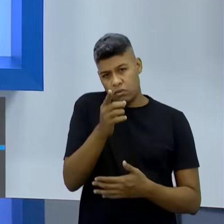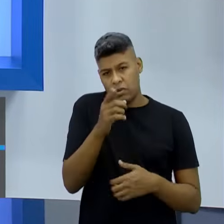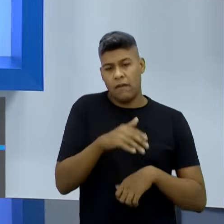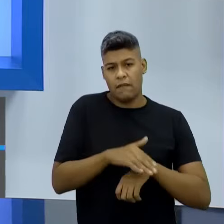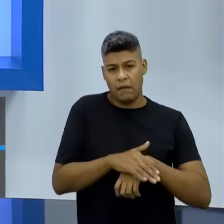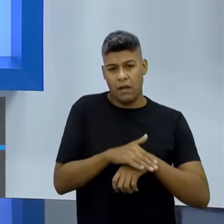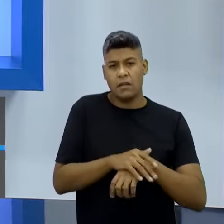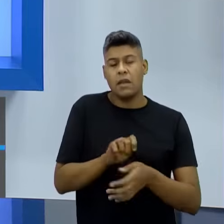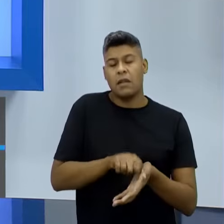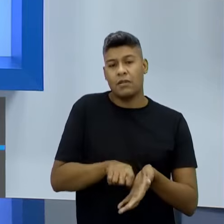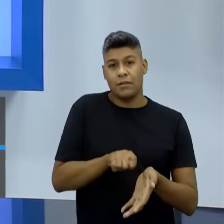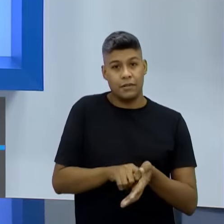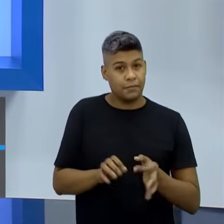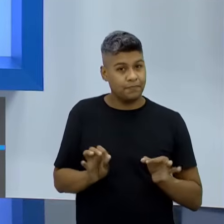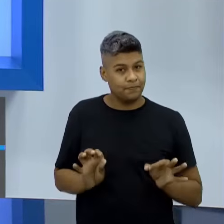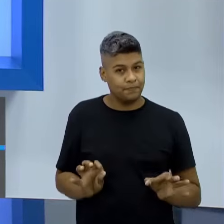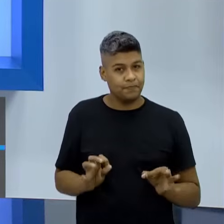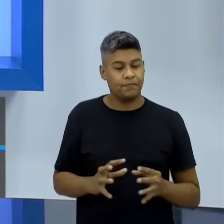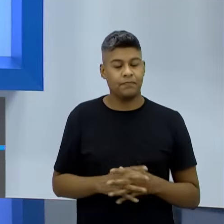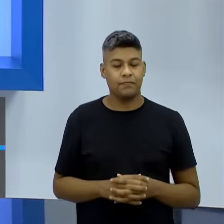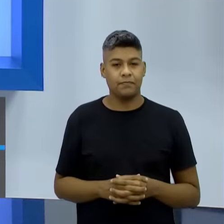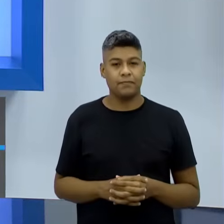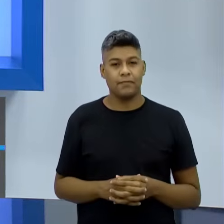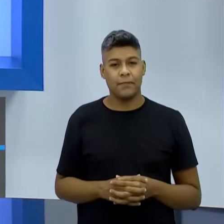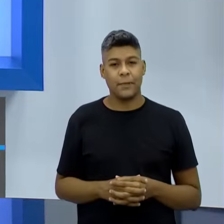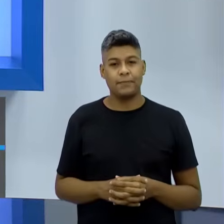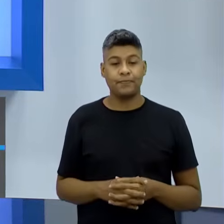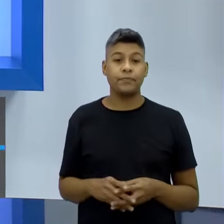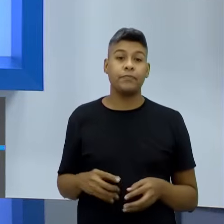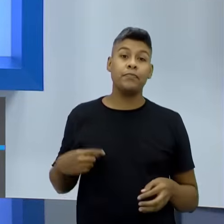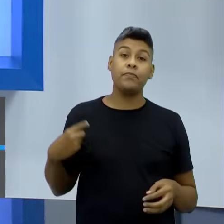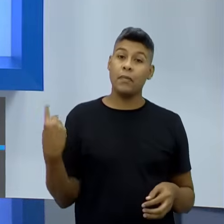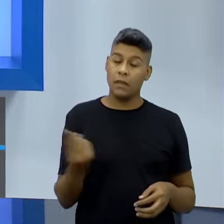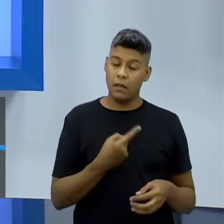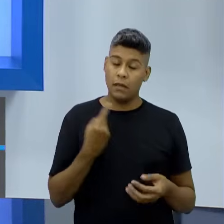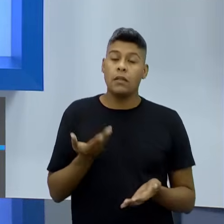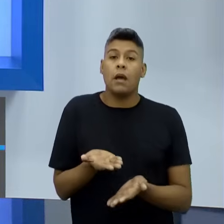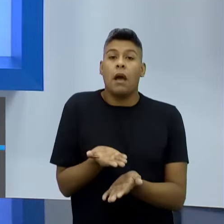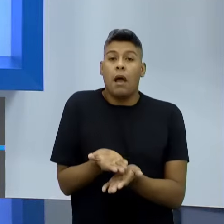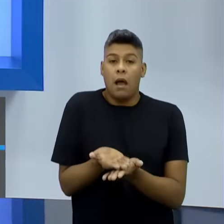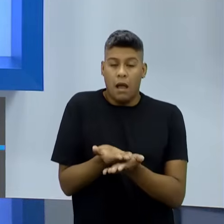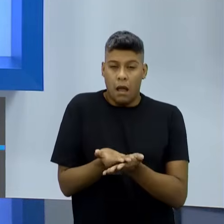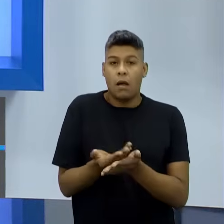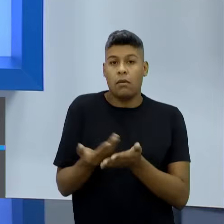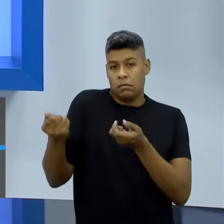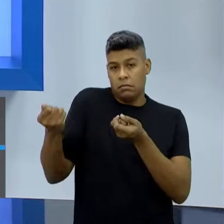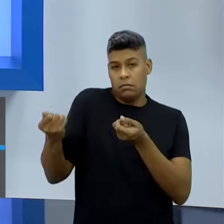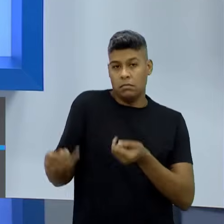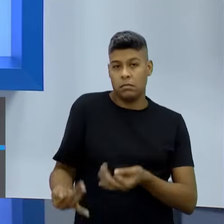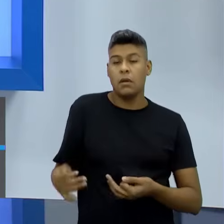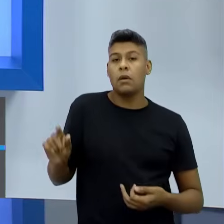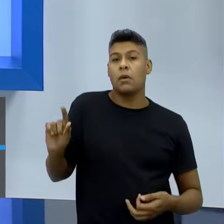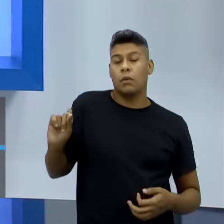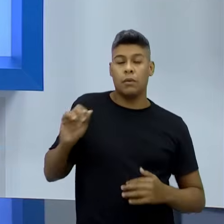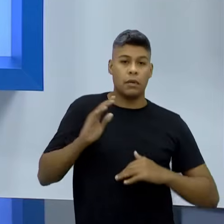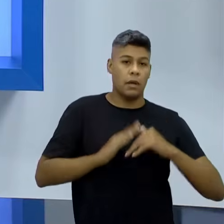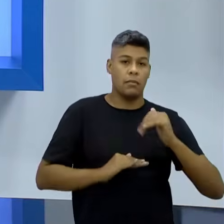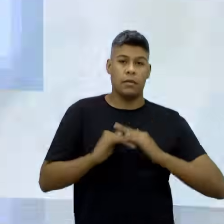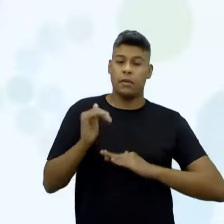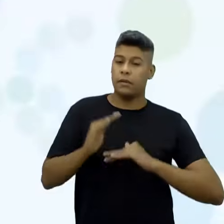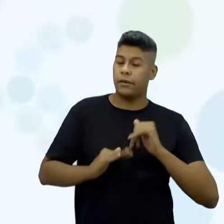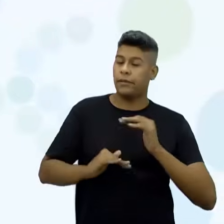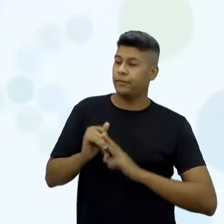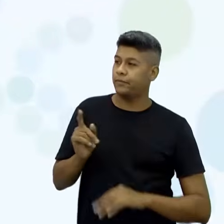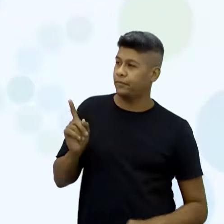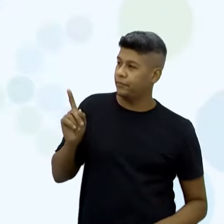faz aí as suas anotações, ok? Então, na nossa aula, a gente vai abordar a seguinte habilidade que está presente